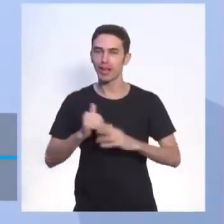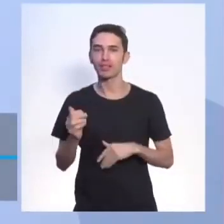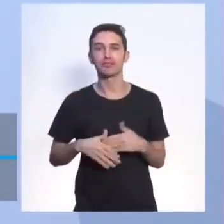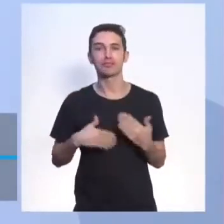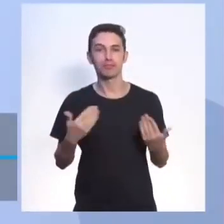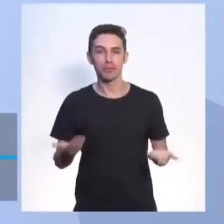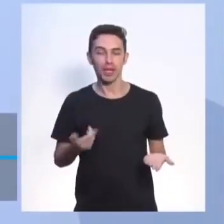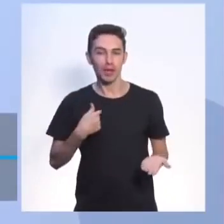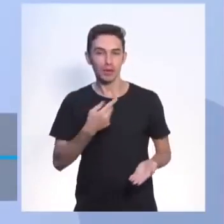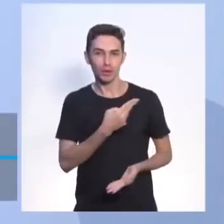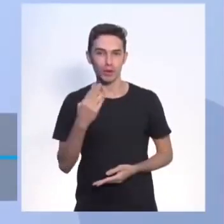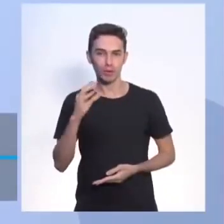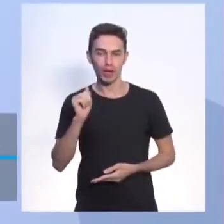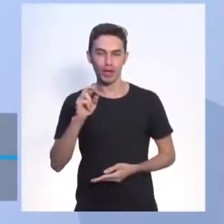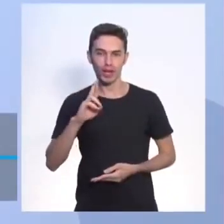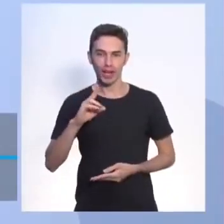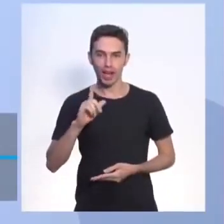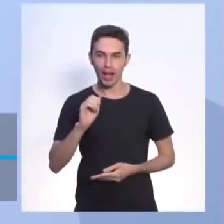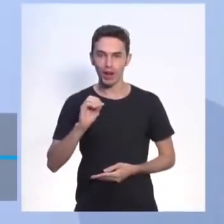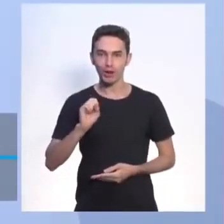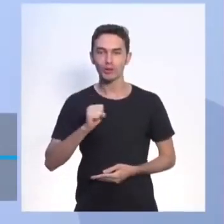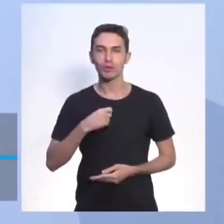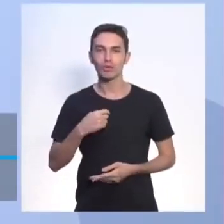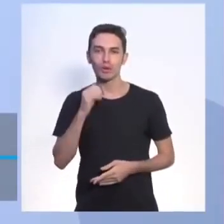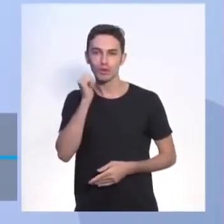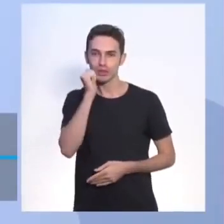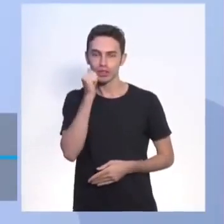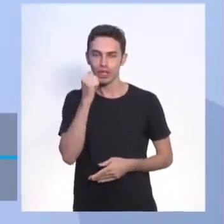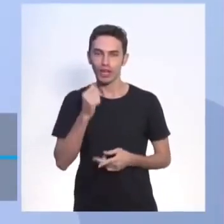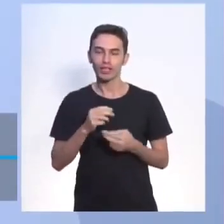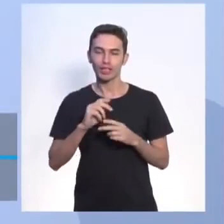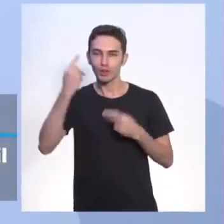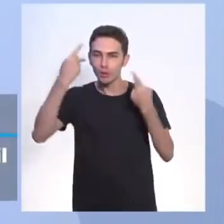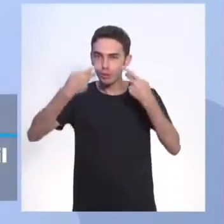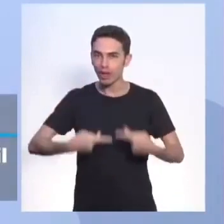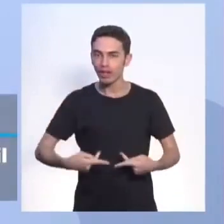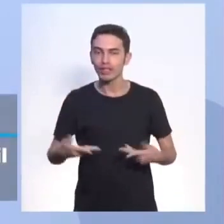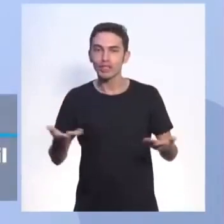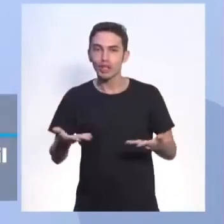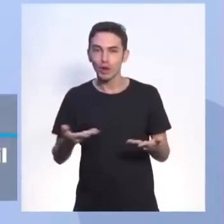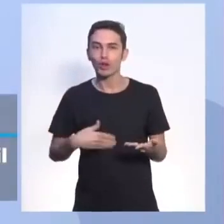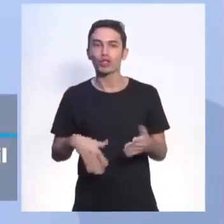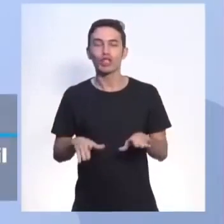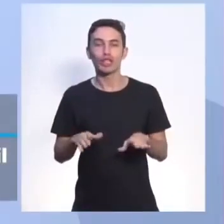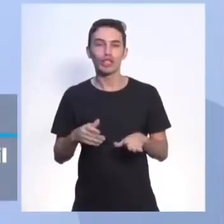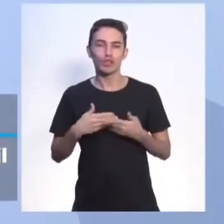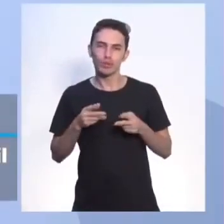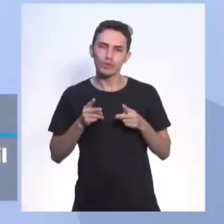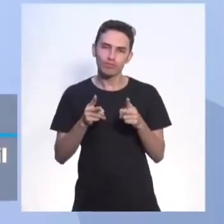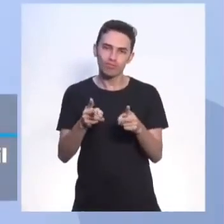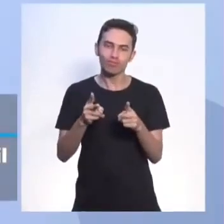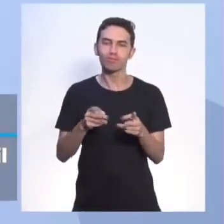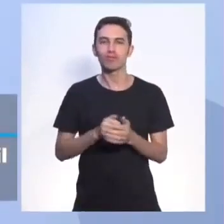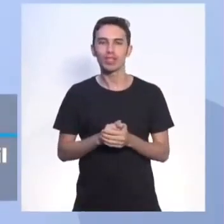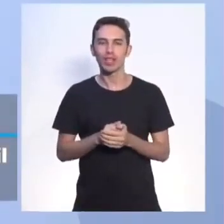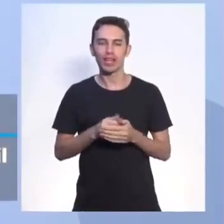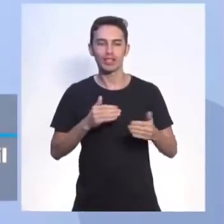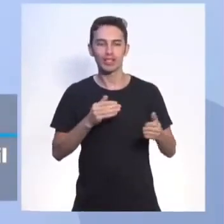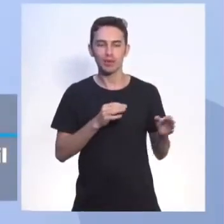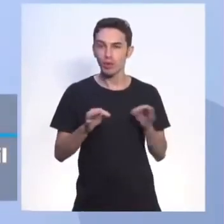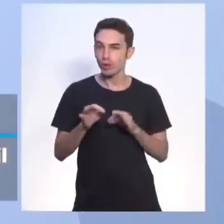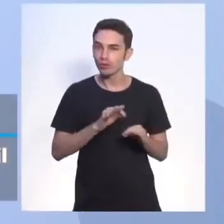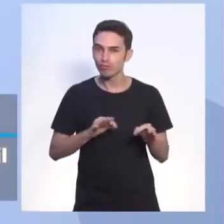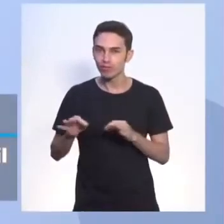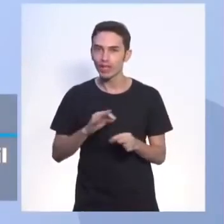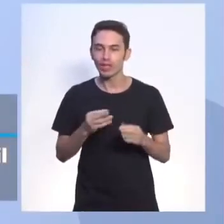habilidades. Eu sou o professor Carlos Neri, professor de Ciências Humanas, e nós iremos dar continuidade a esse processo